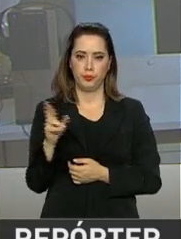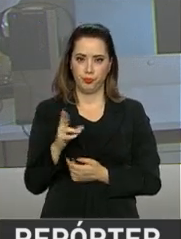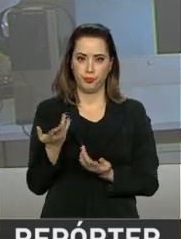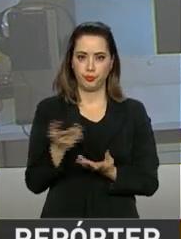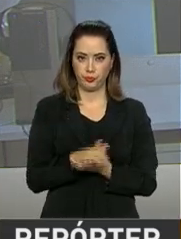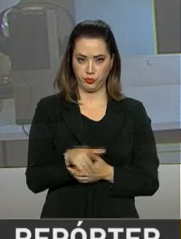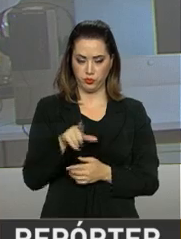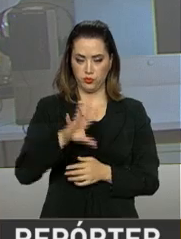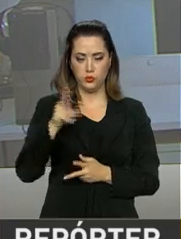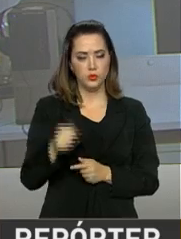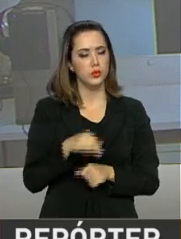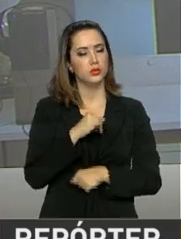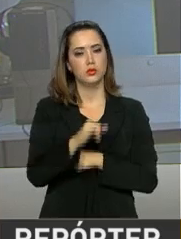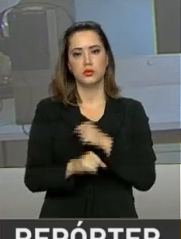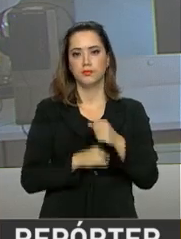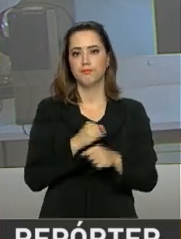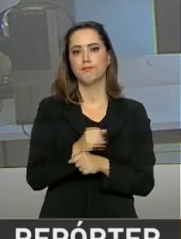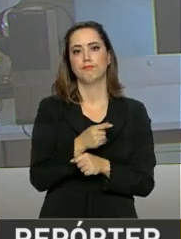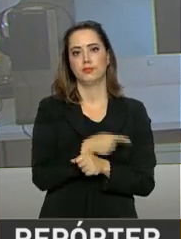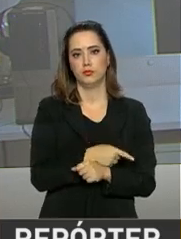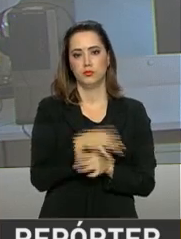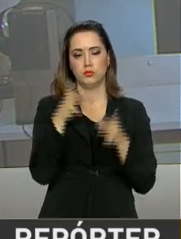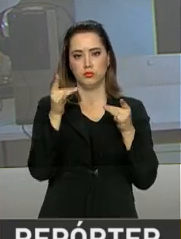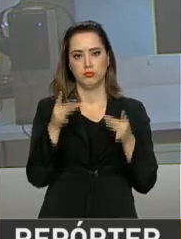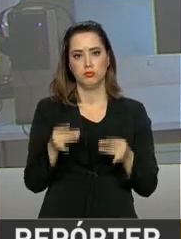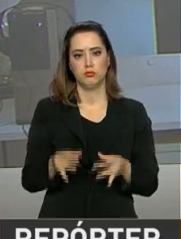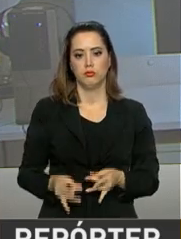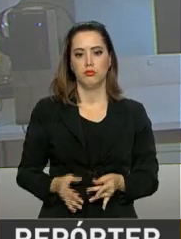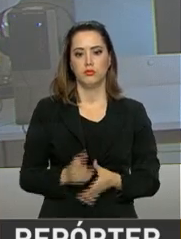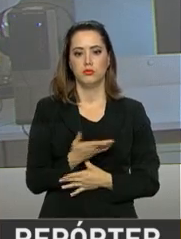reais. Todos os detalhes estão em